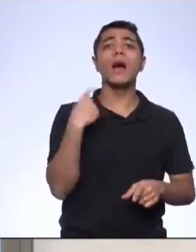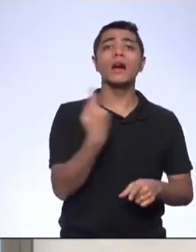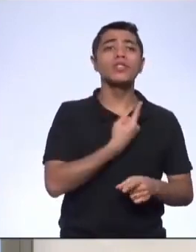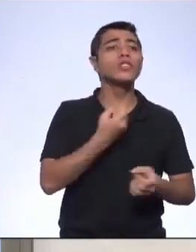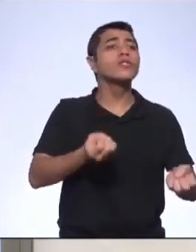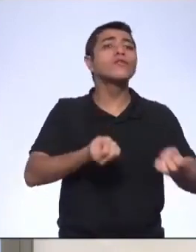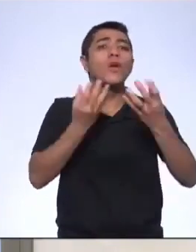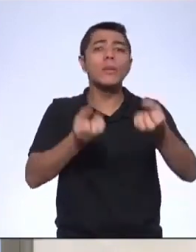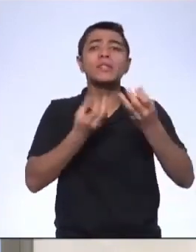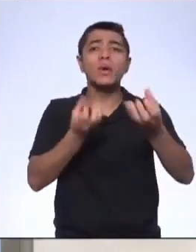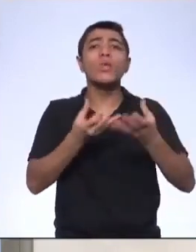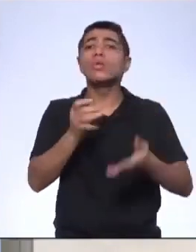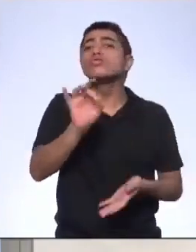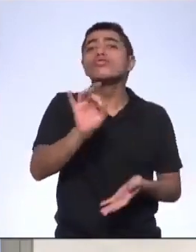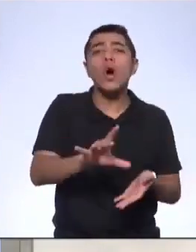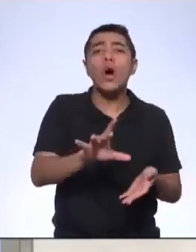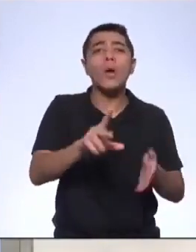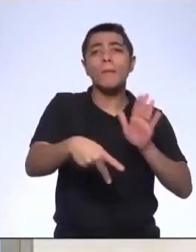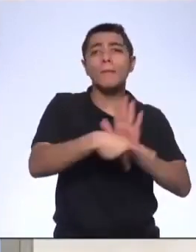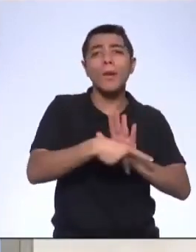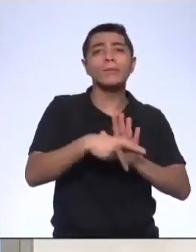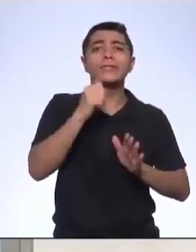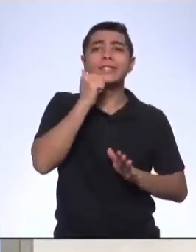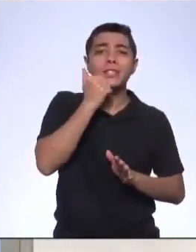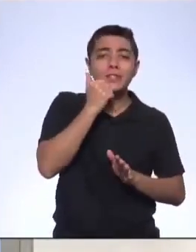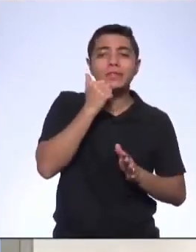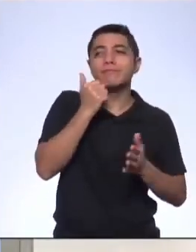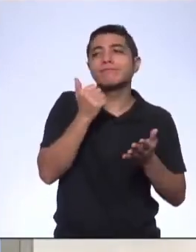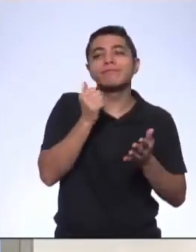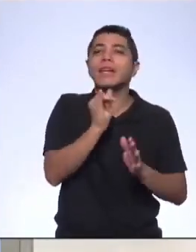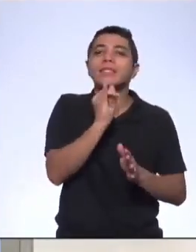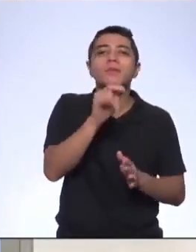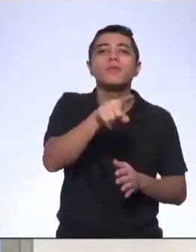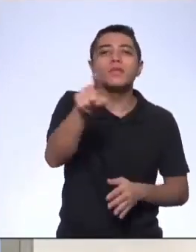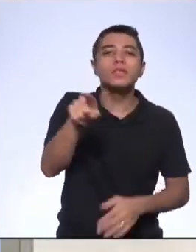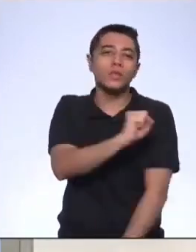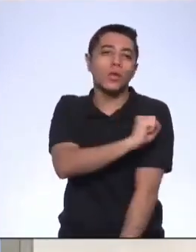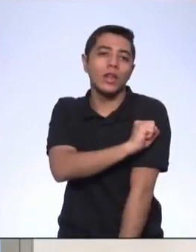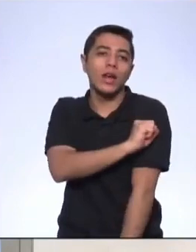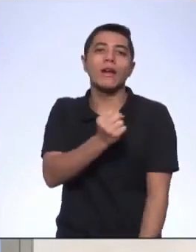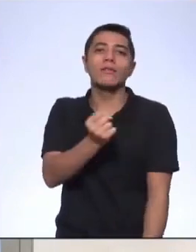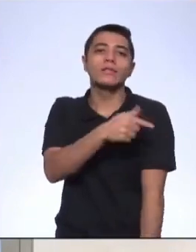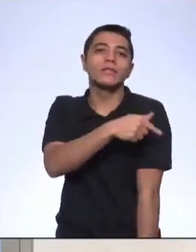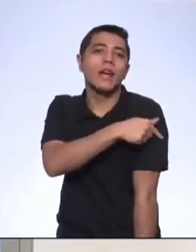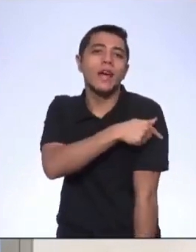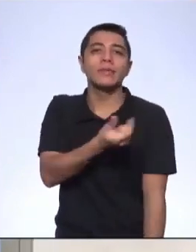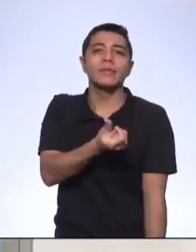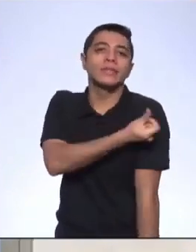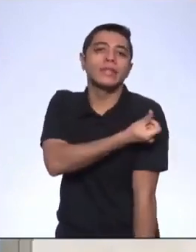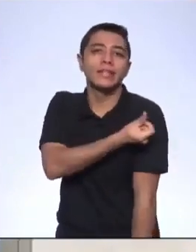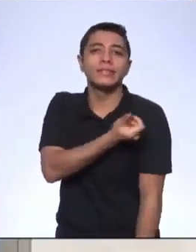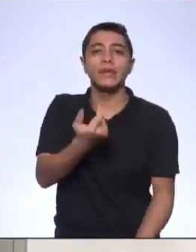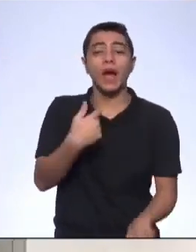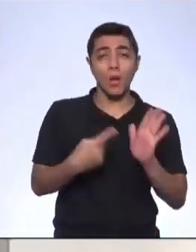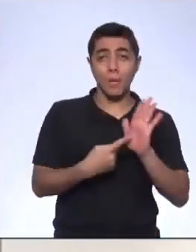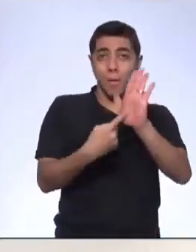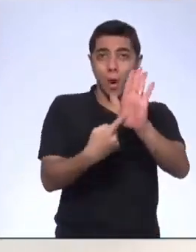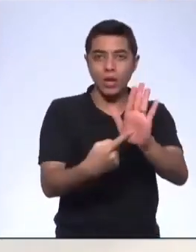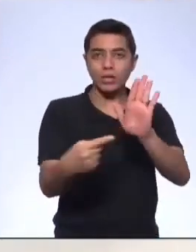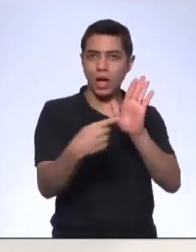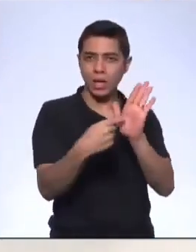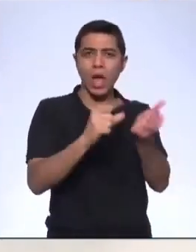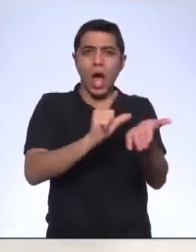né? Sim. Vou colocar o pessoal do 9º ano, do 8º ano, ou do 7º, 6º, sei lá, para ler artigo científico. Não dá. É difícil